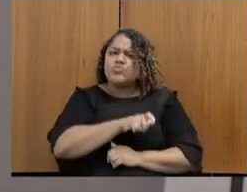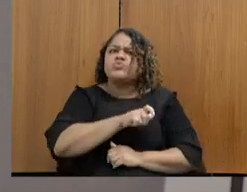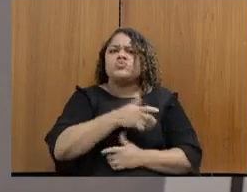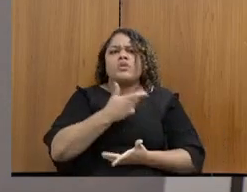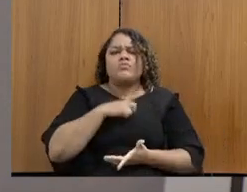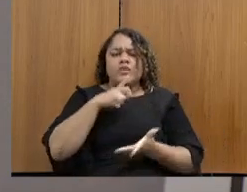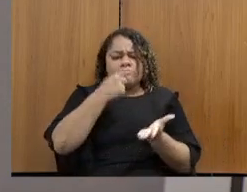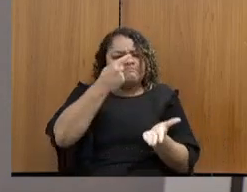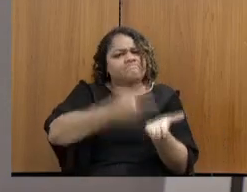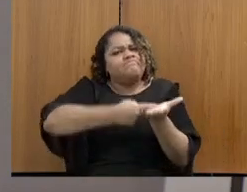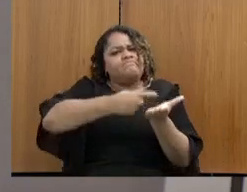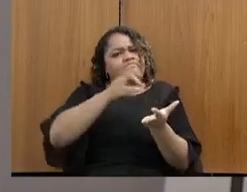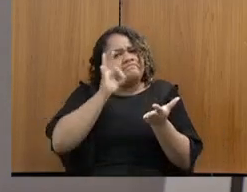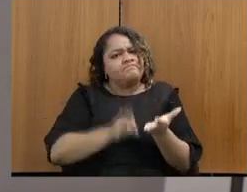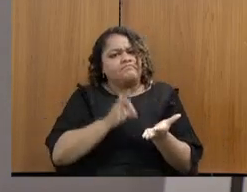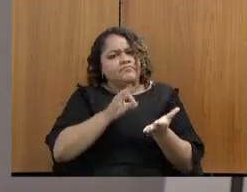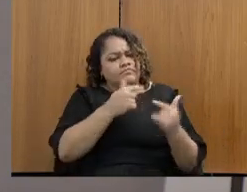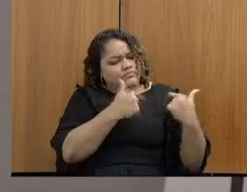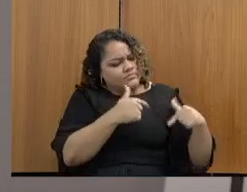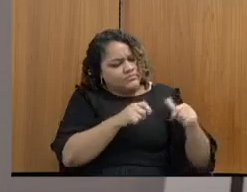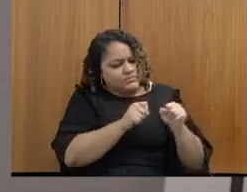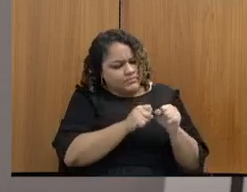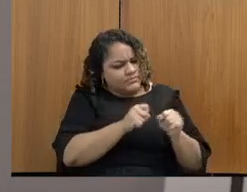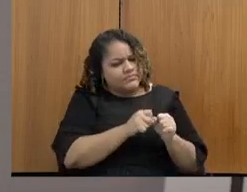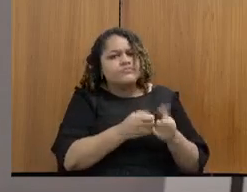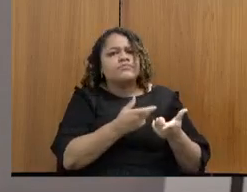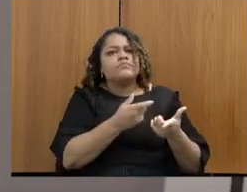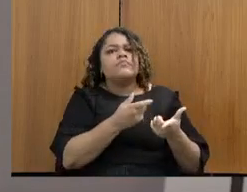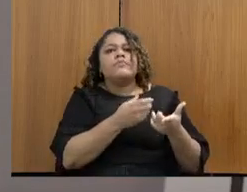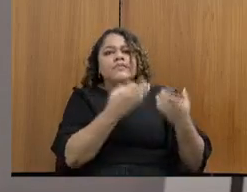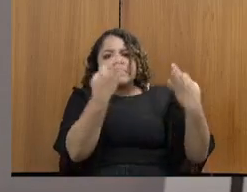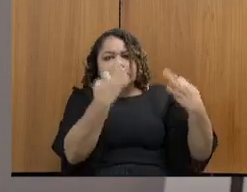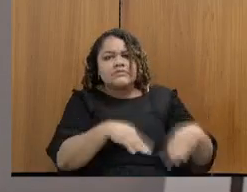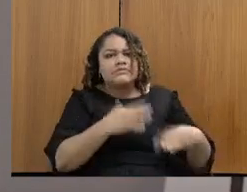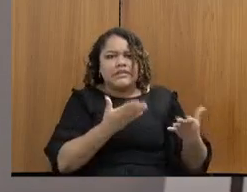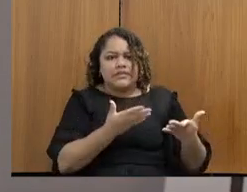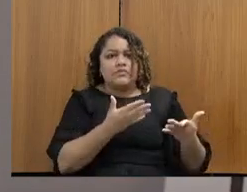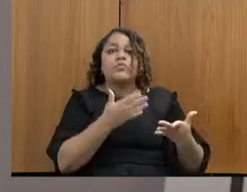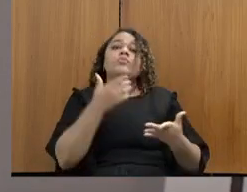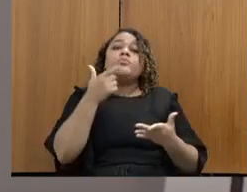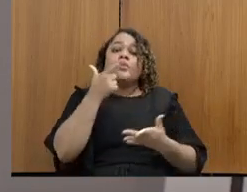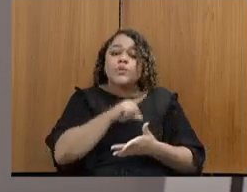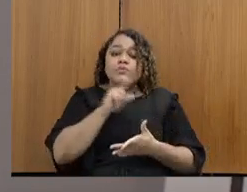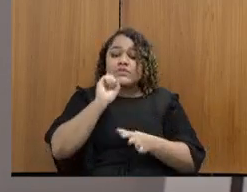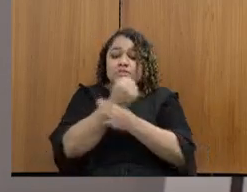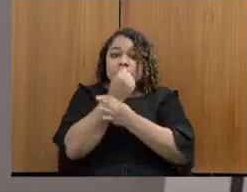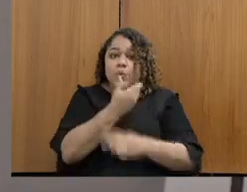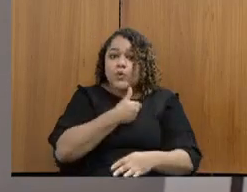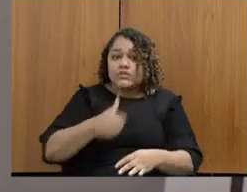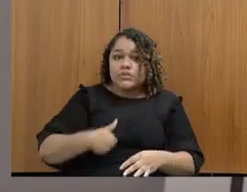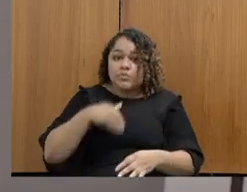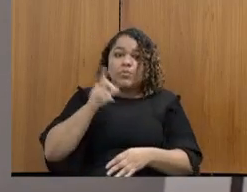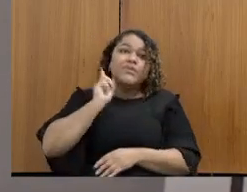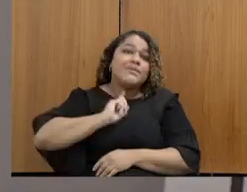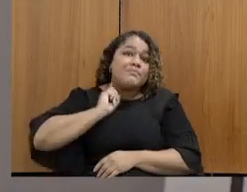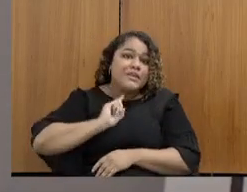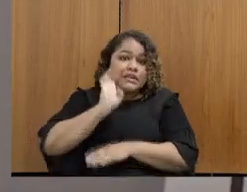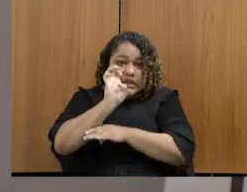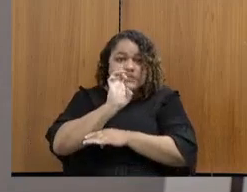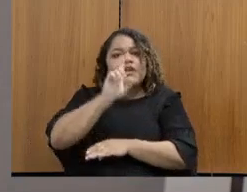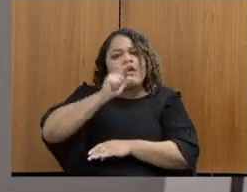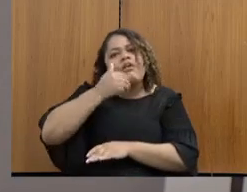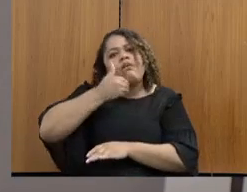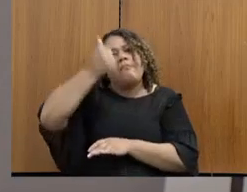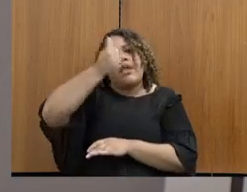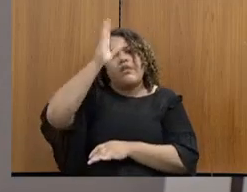as entregas para que a segurança pública nosso estado seja E é né a melhor do país então é claro que é um conjunto